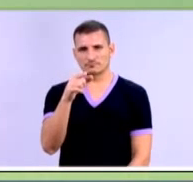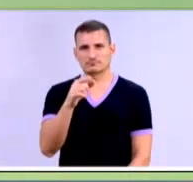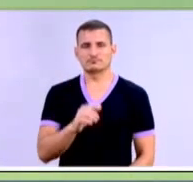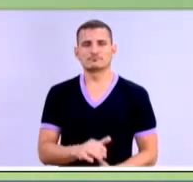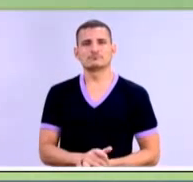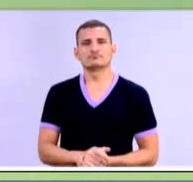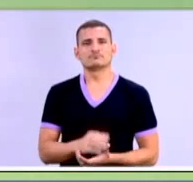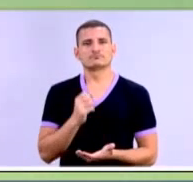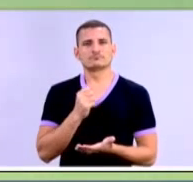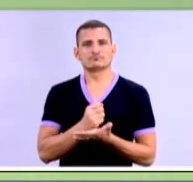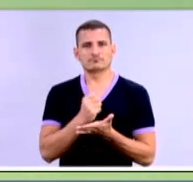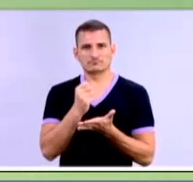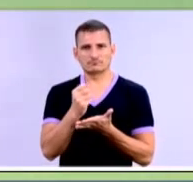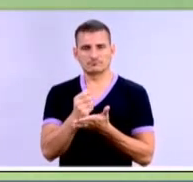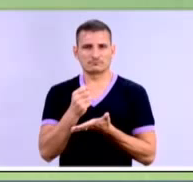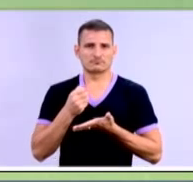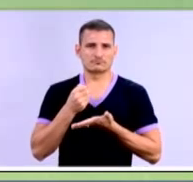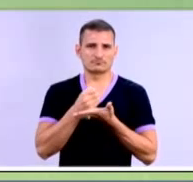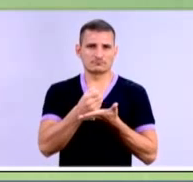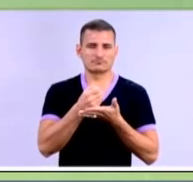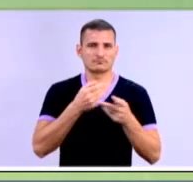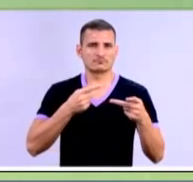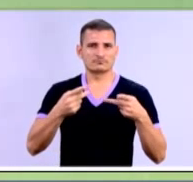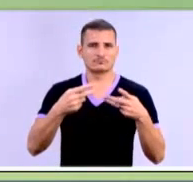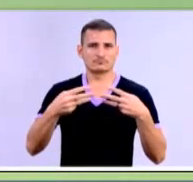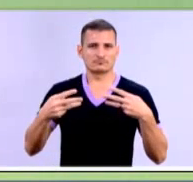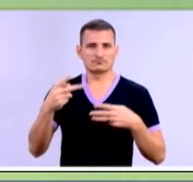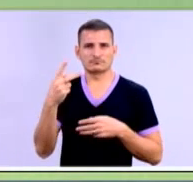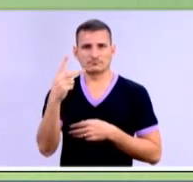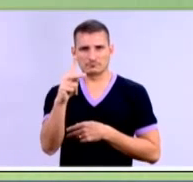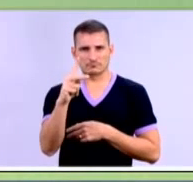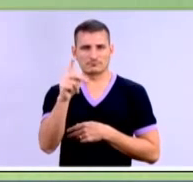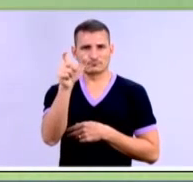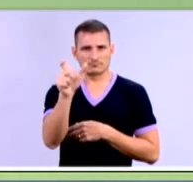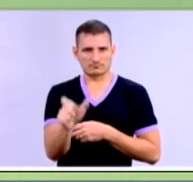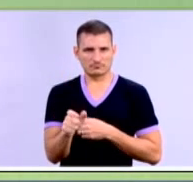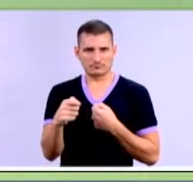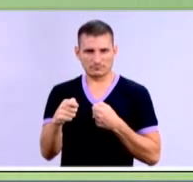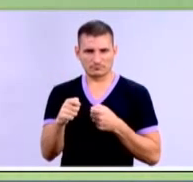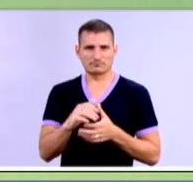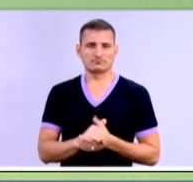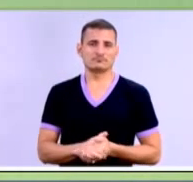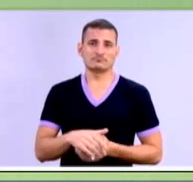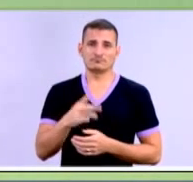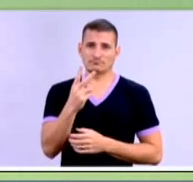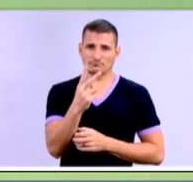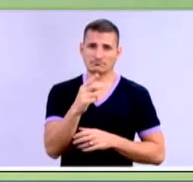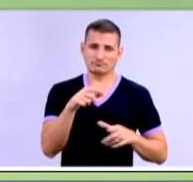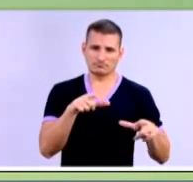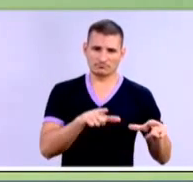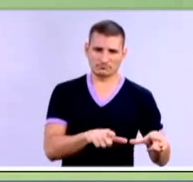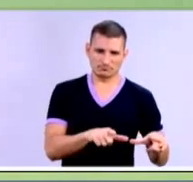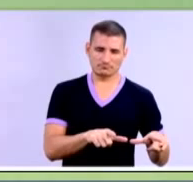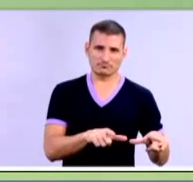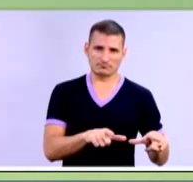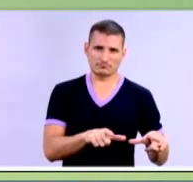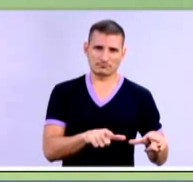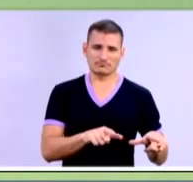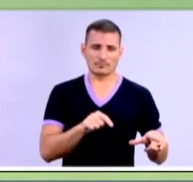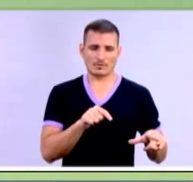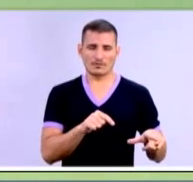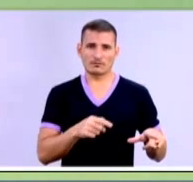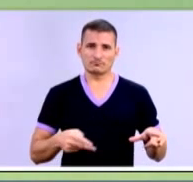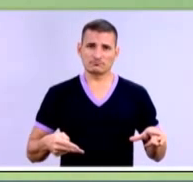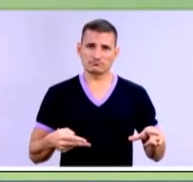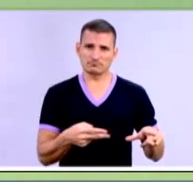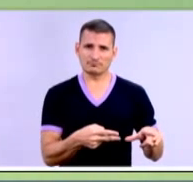projeto de uma rede. Seu cliente precisa ligar 2 switches. Um está no térreo e o outro está no